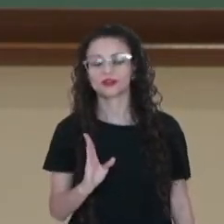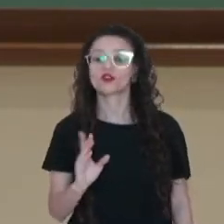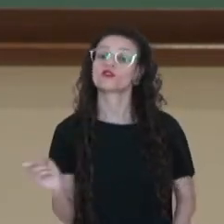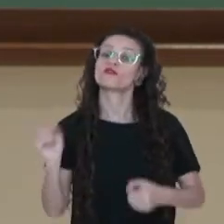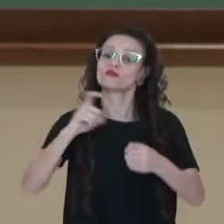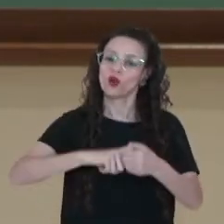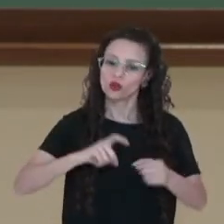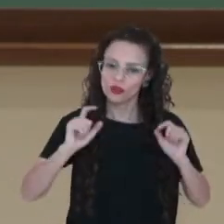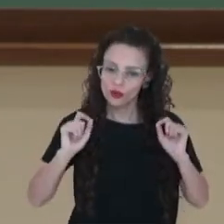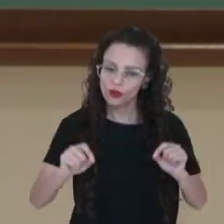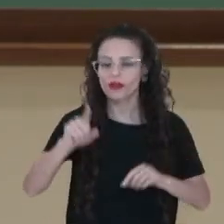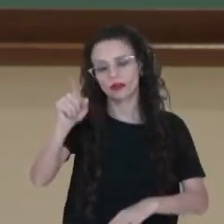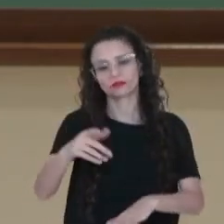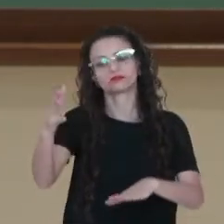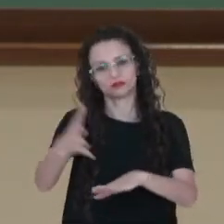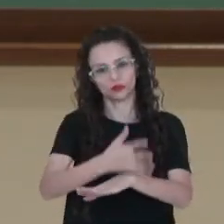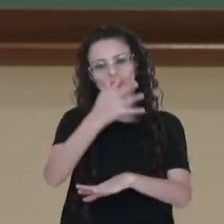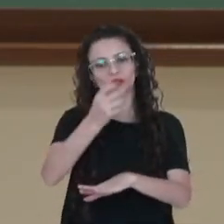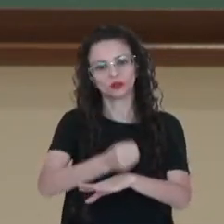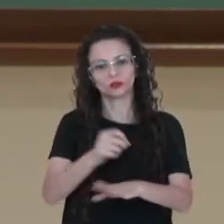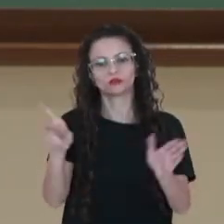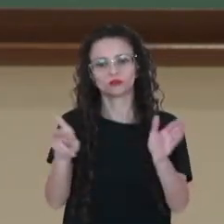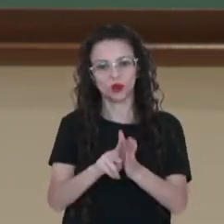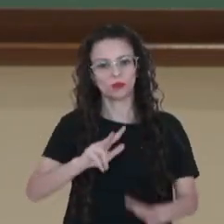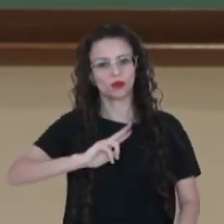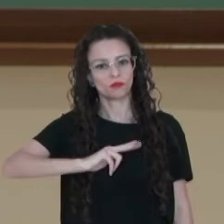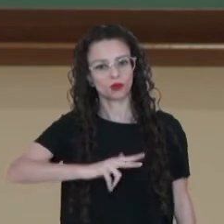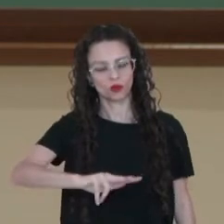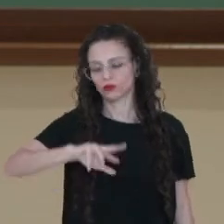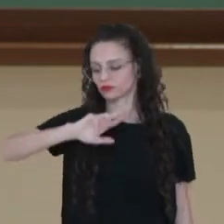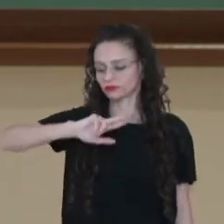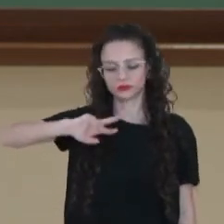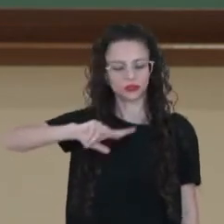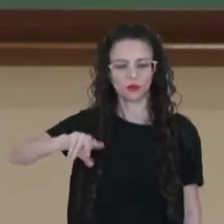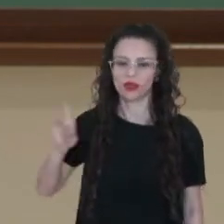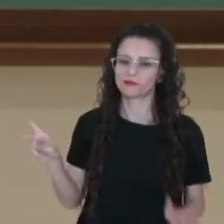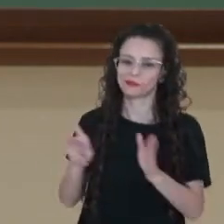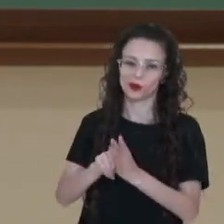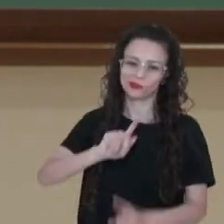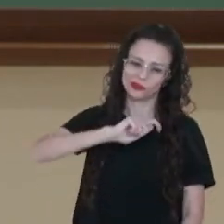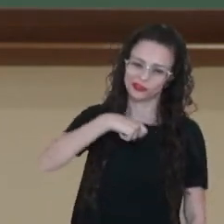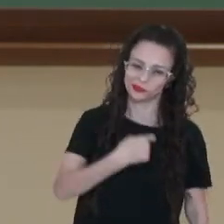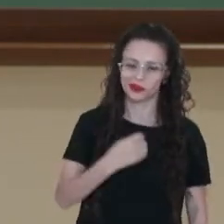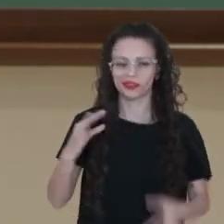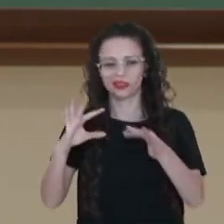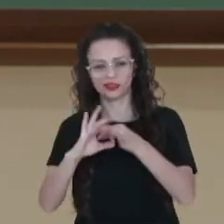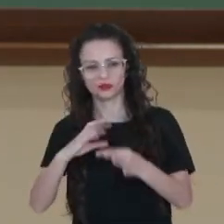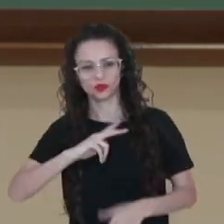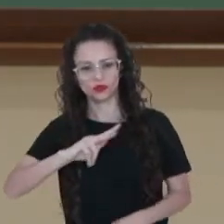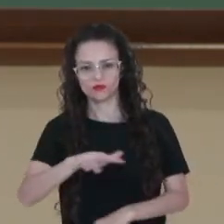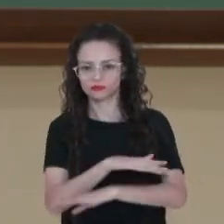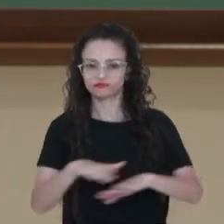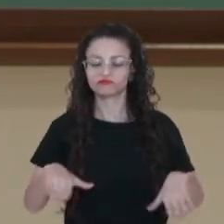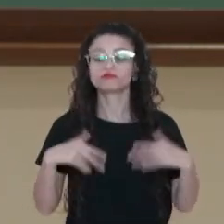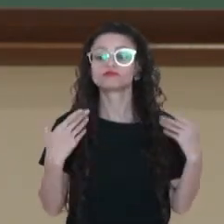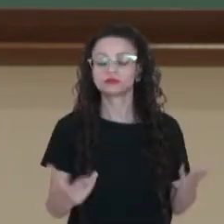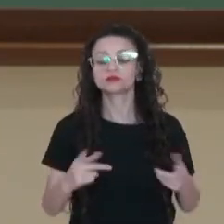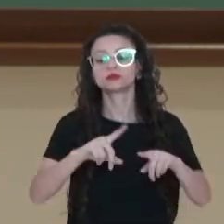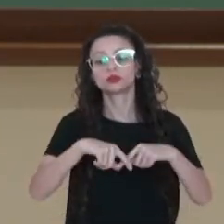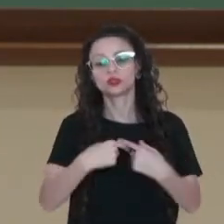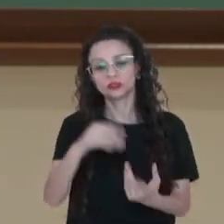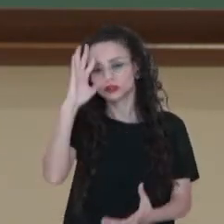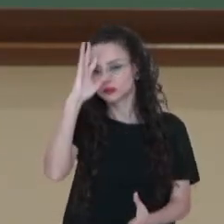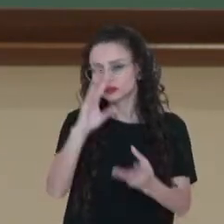ser colônia de Portugal e não mais da União Ibérica, tá? Então, por isso que é importante entender